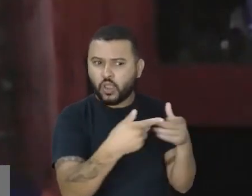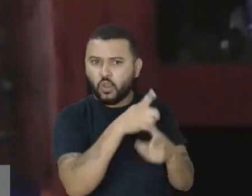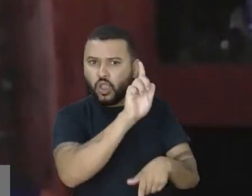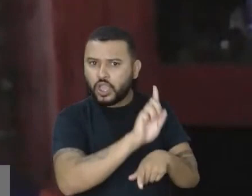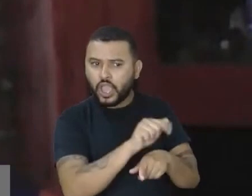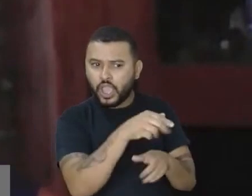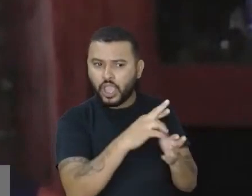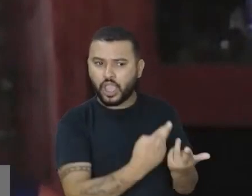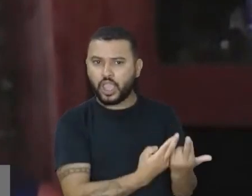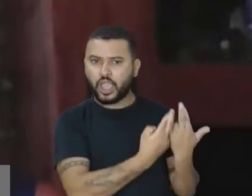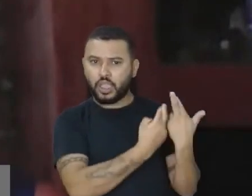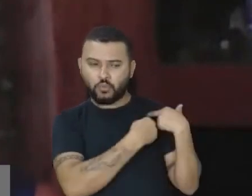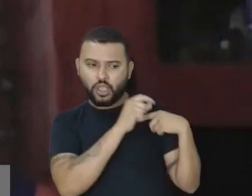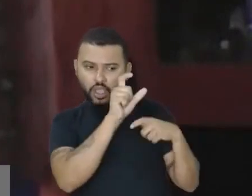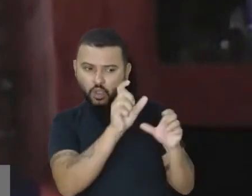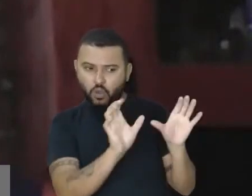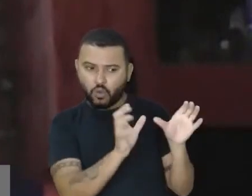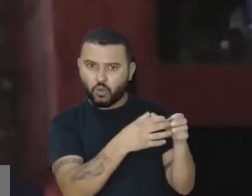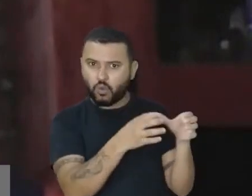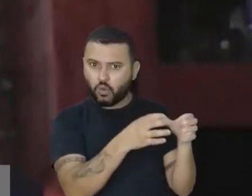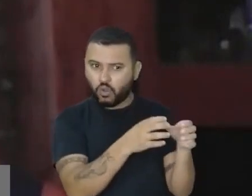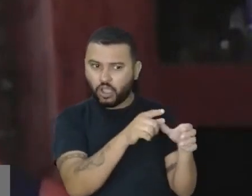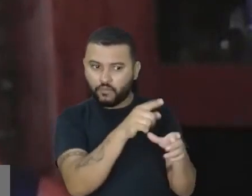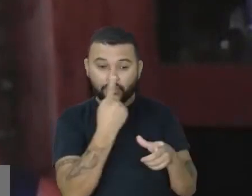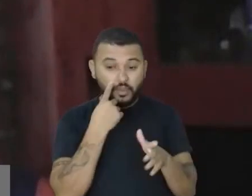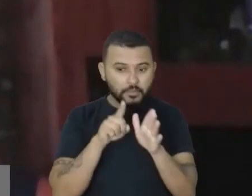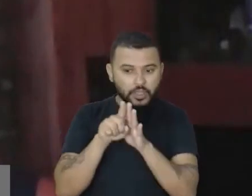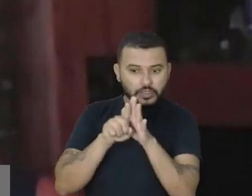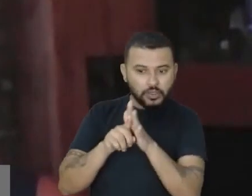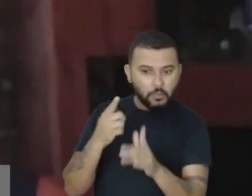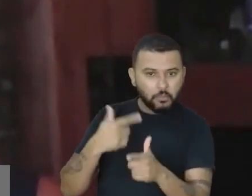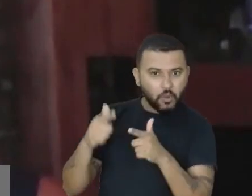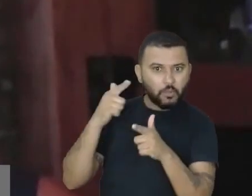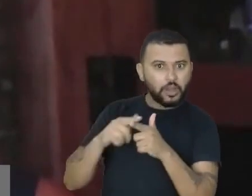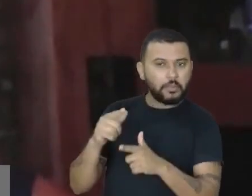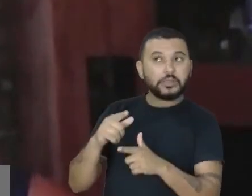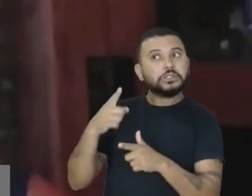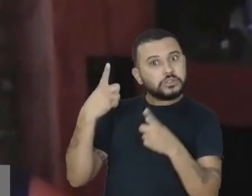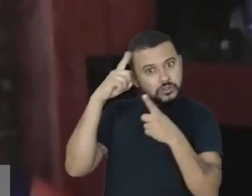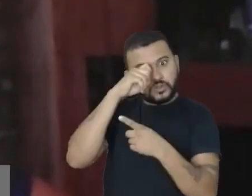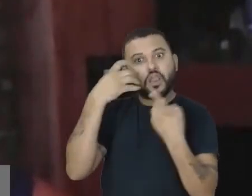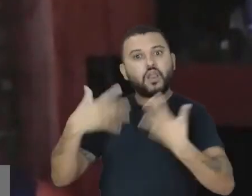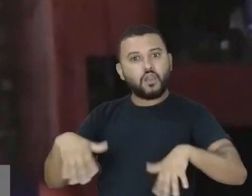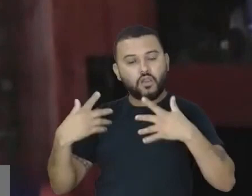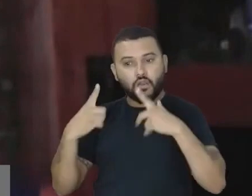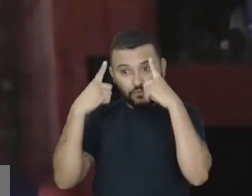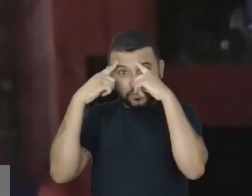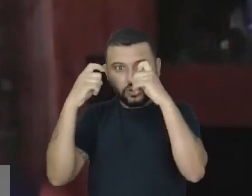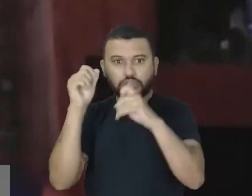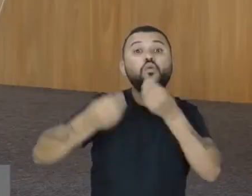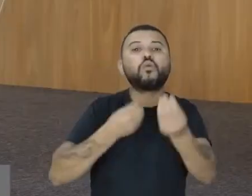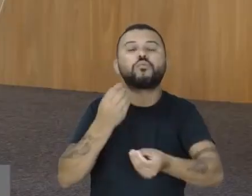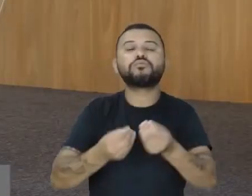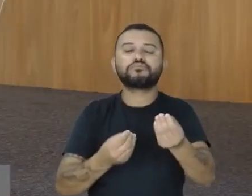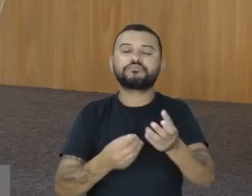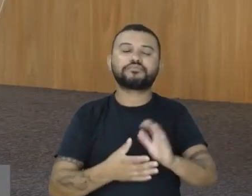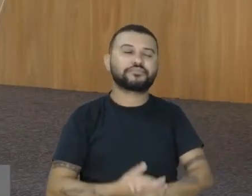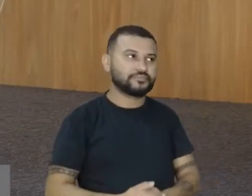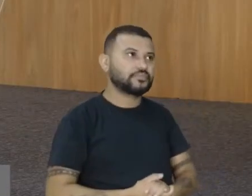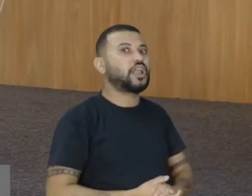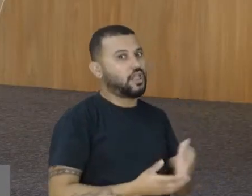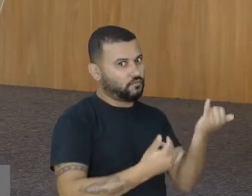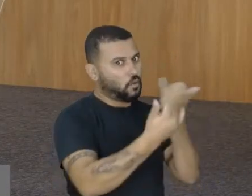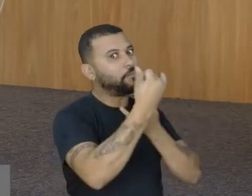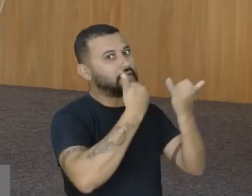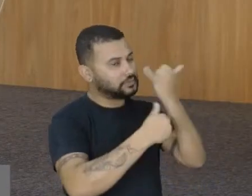vai finalmente começar a enfrentar esse problema tão complexo da violência contra as mulheres. Os dados,